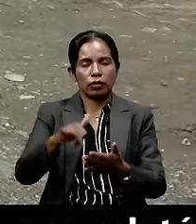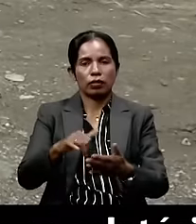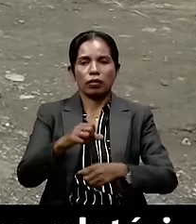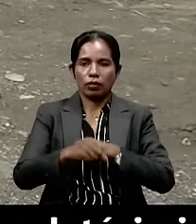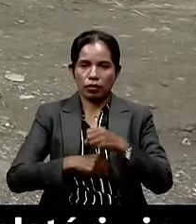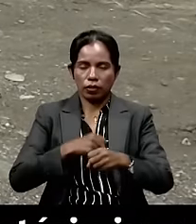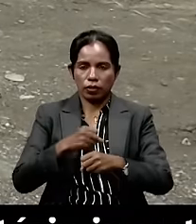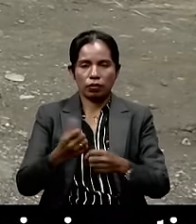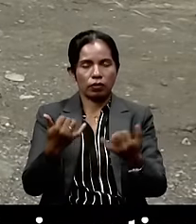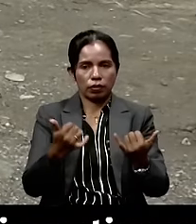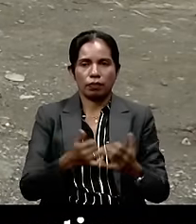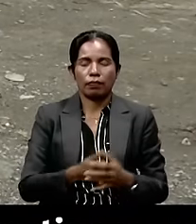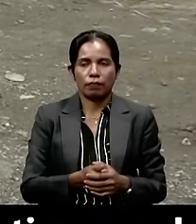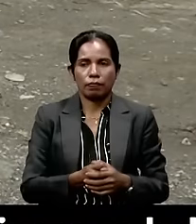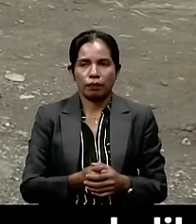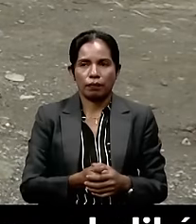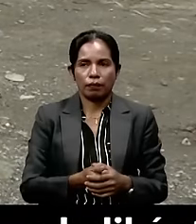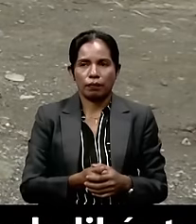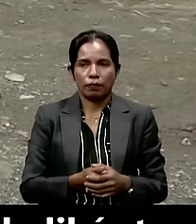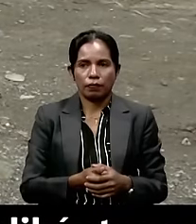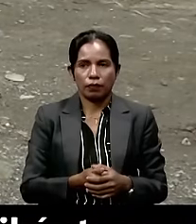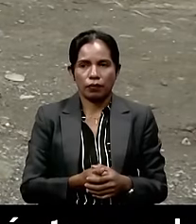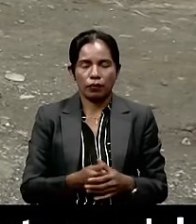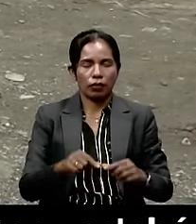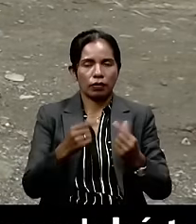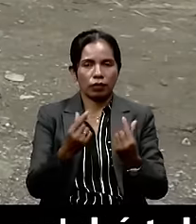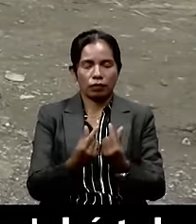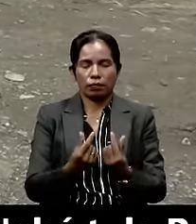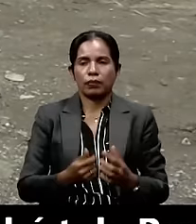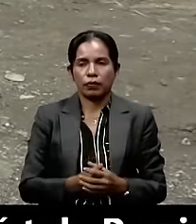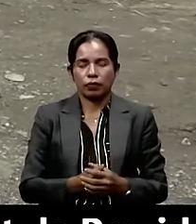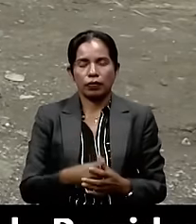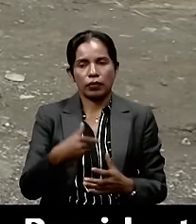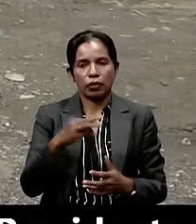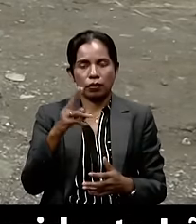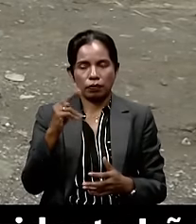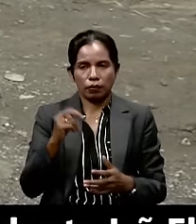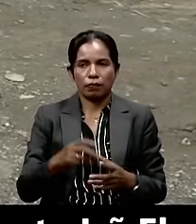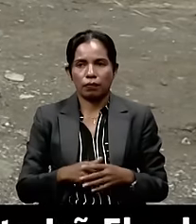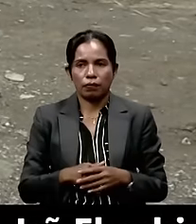sofrimento idane. Equipa cobertura, GMN.